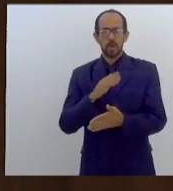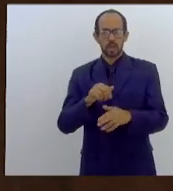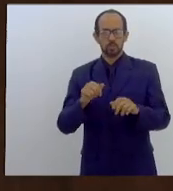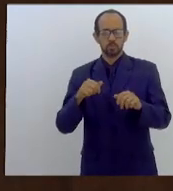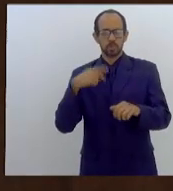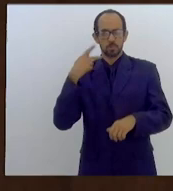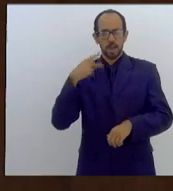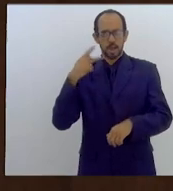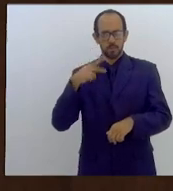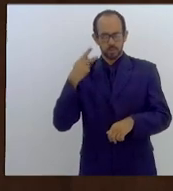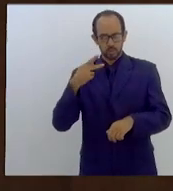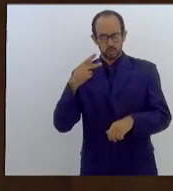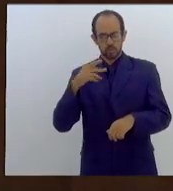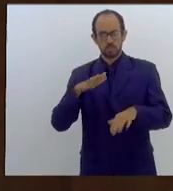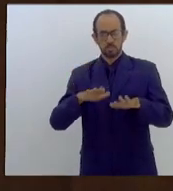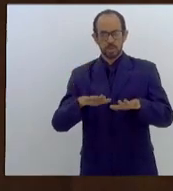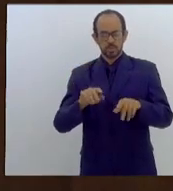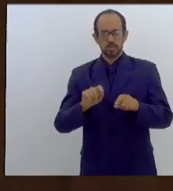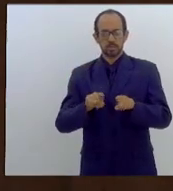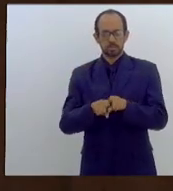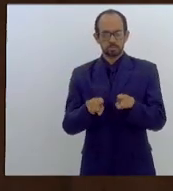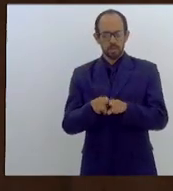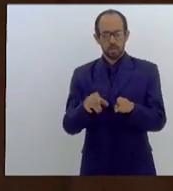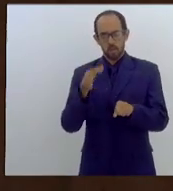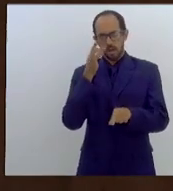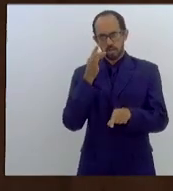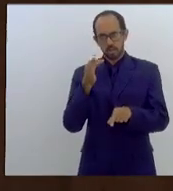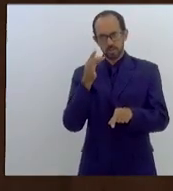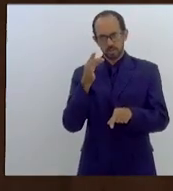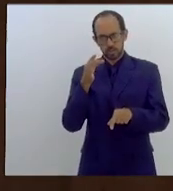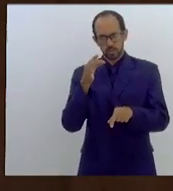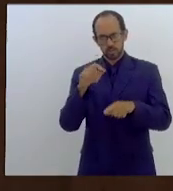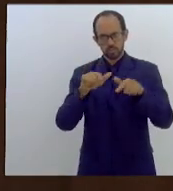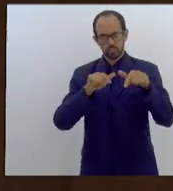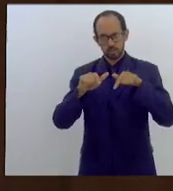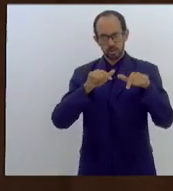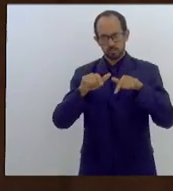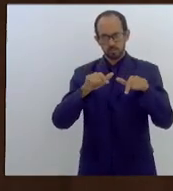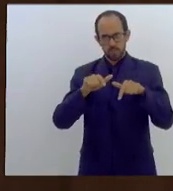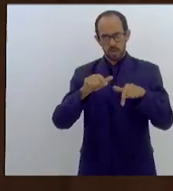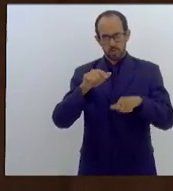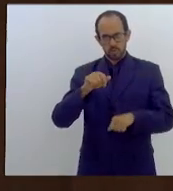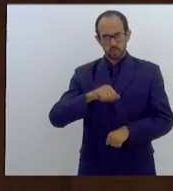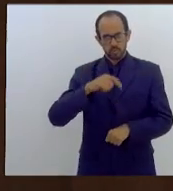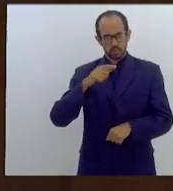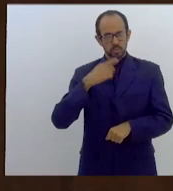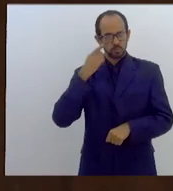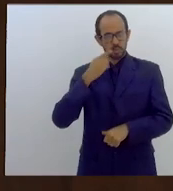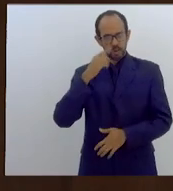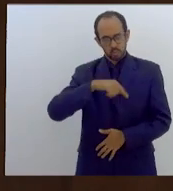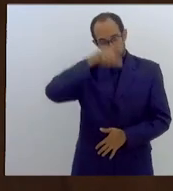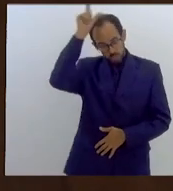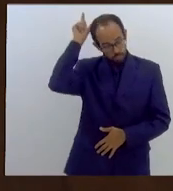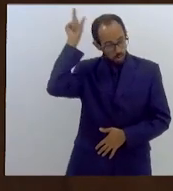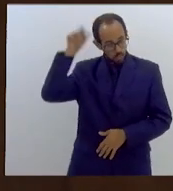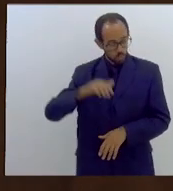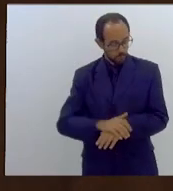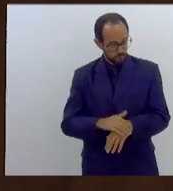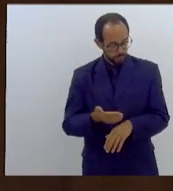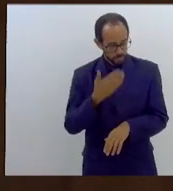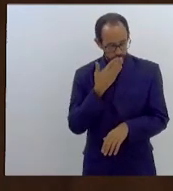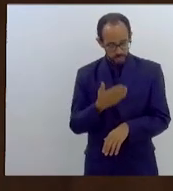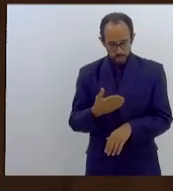a delicadeza e atenção de trabalho do deputado Luiz Paulo. Eu queria pedir a